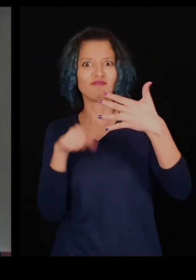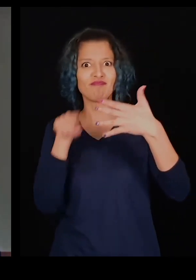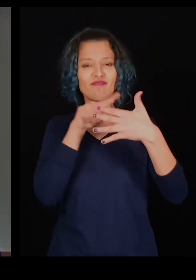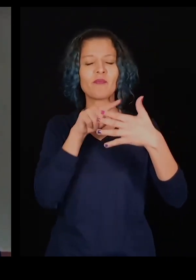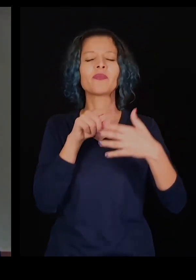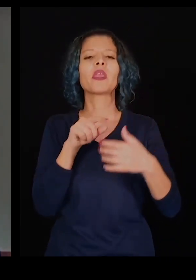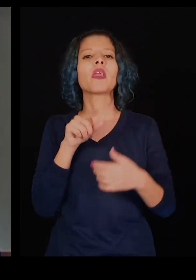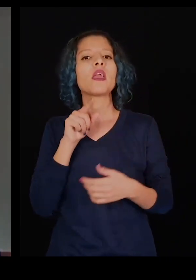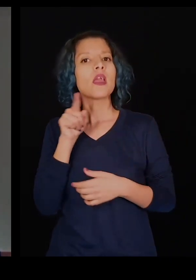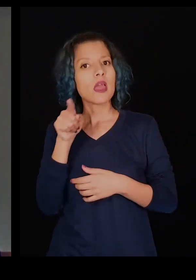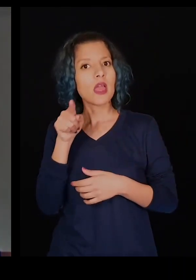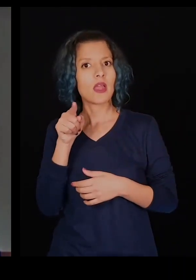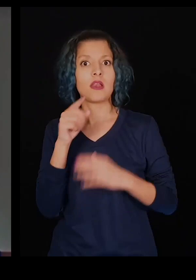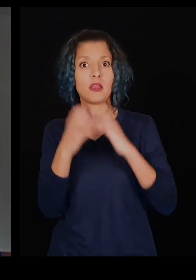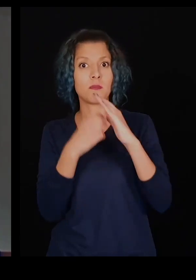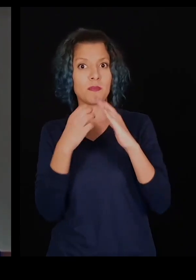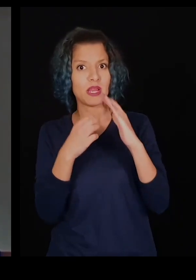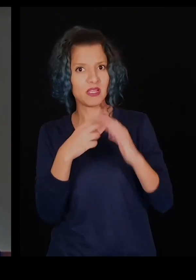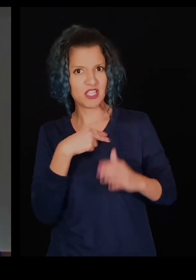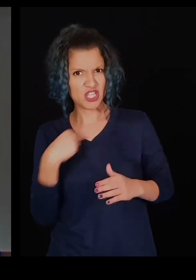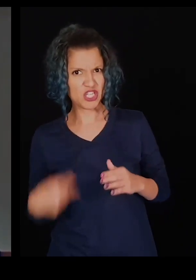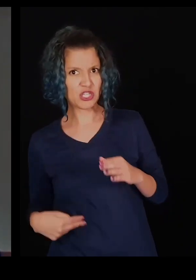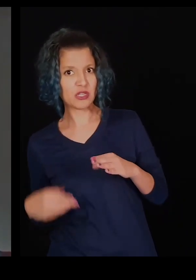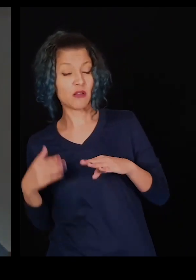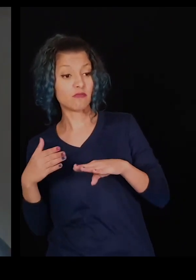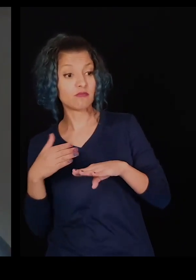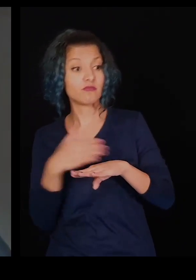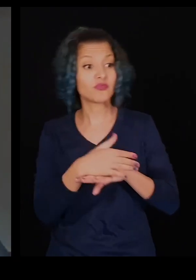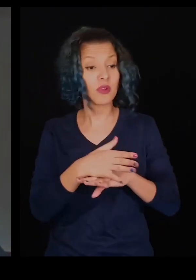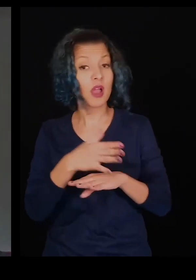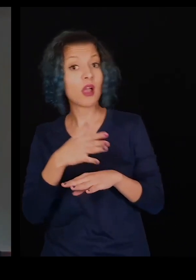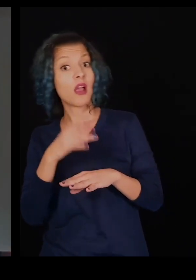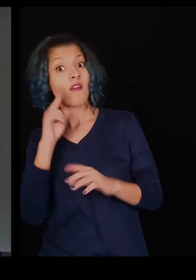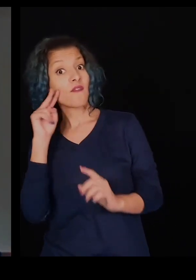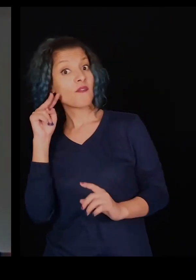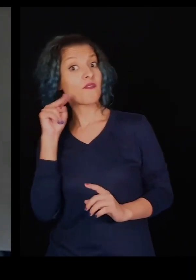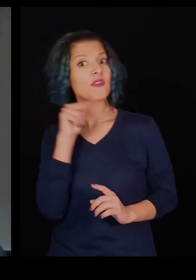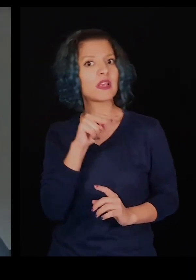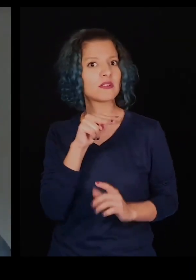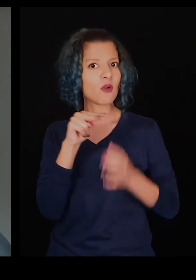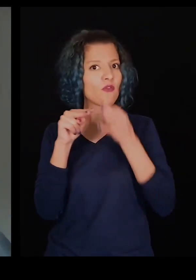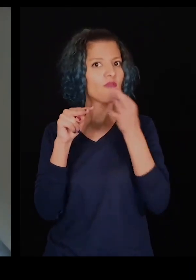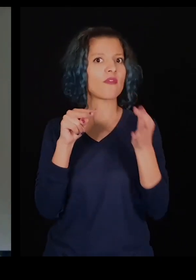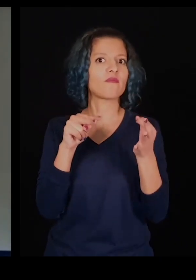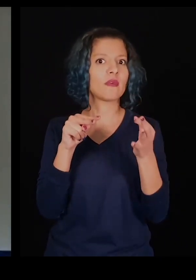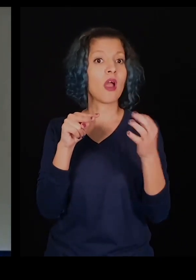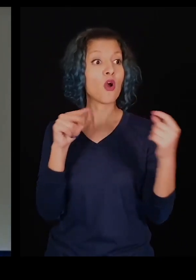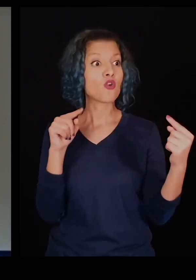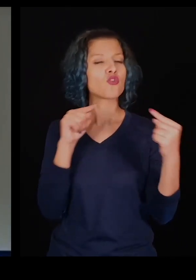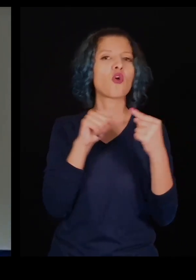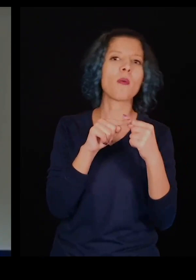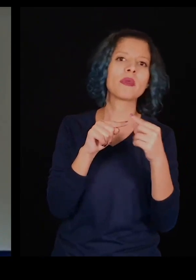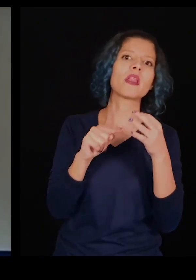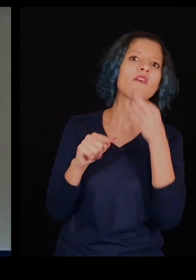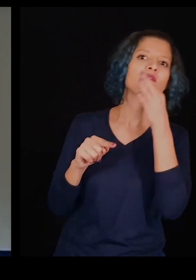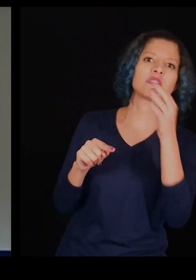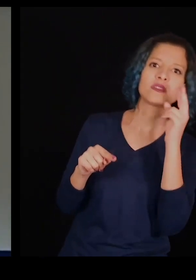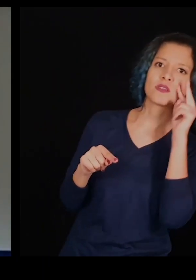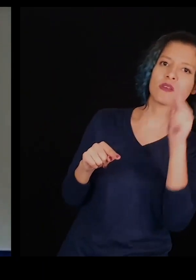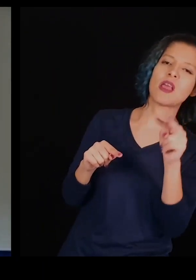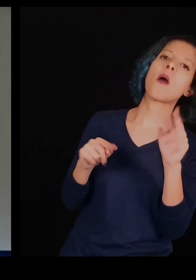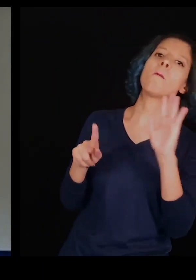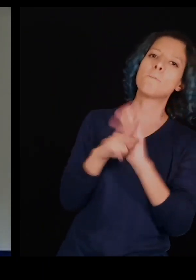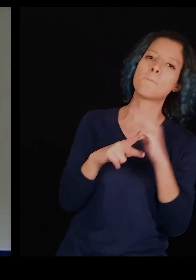que casou muito bem com a visão atual da companhia. Só para você ter uma ideia,